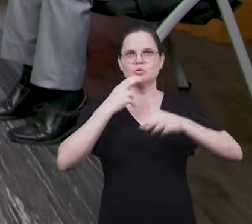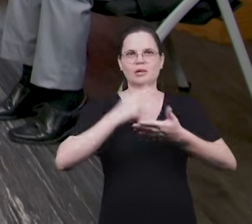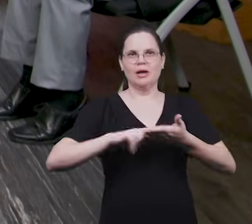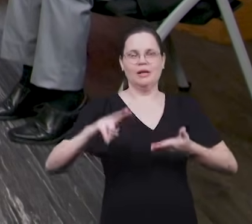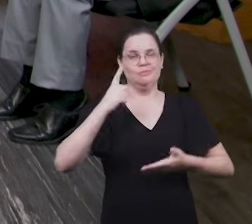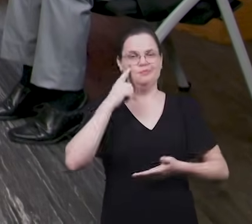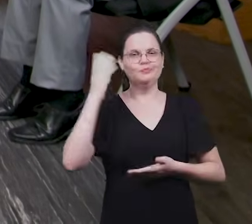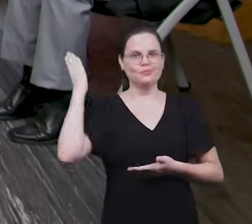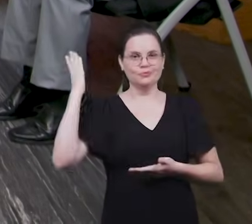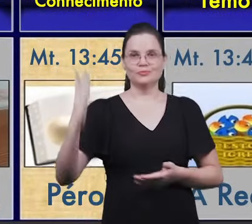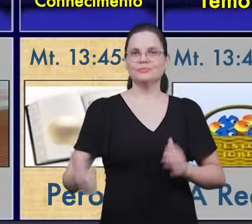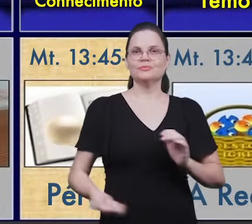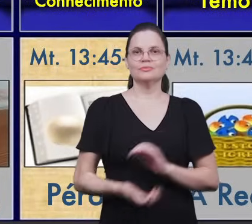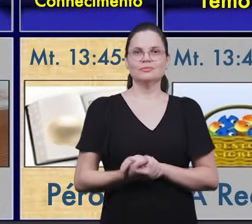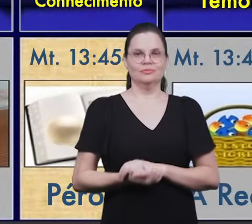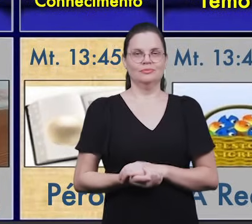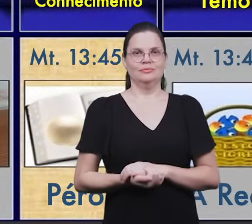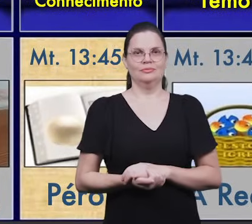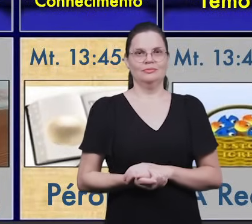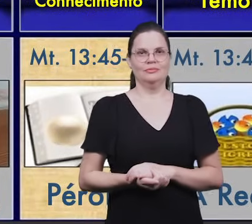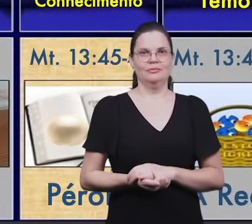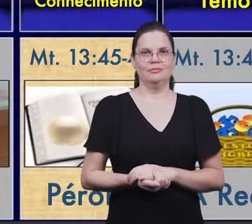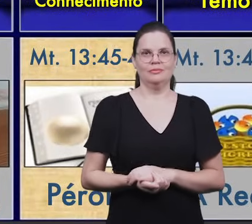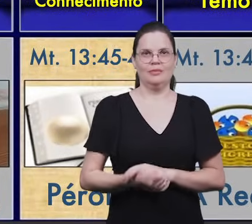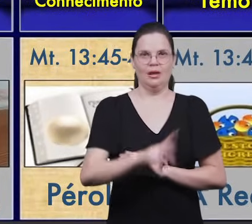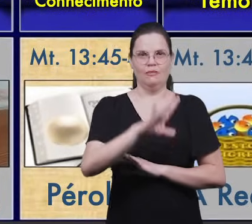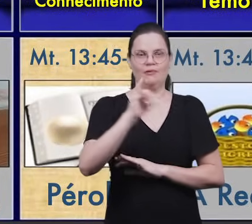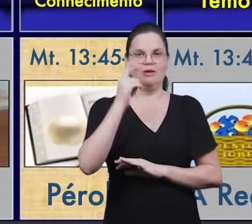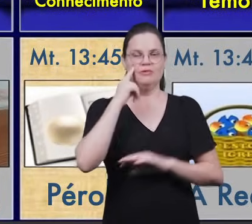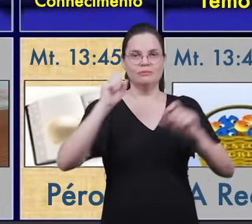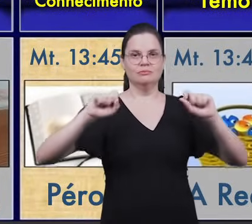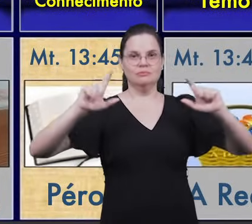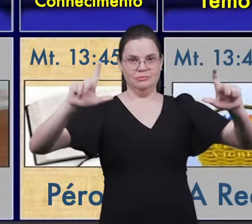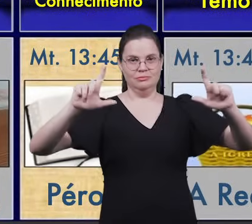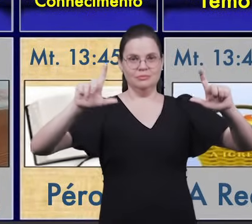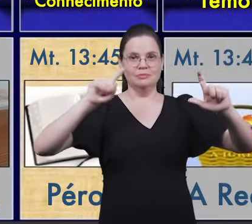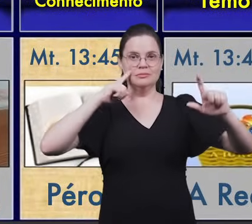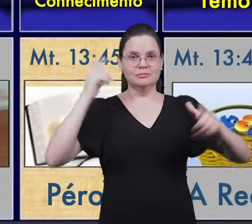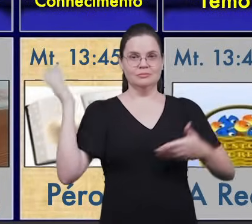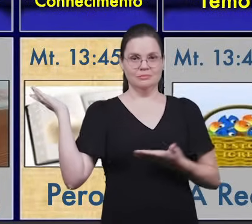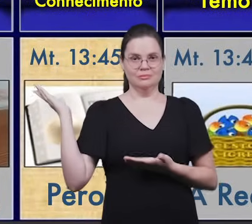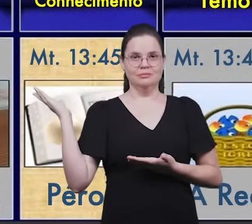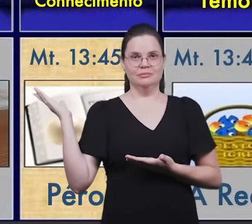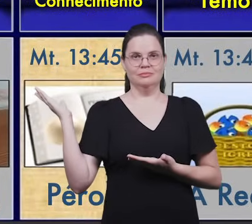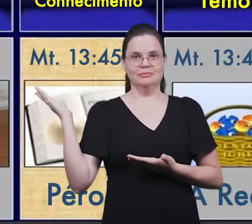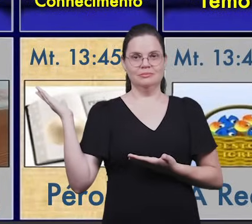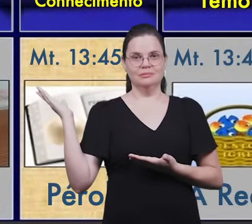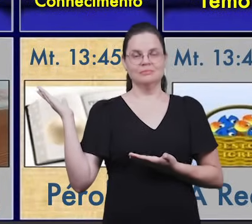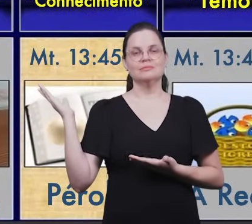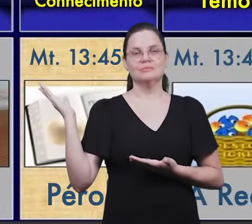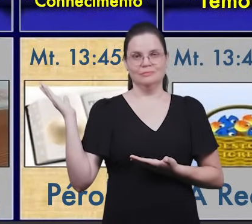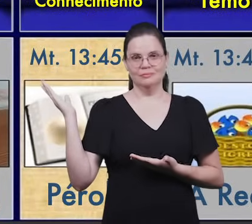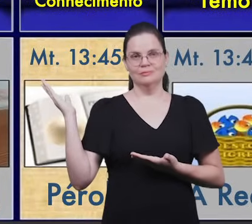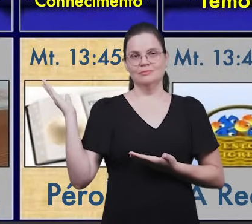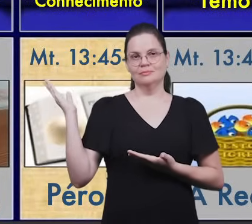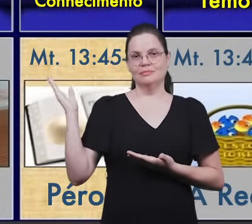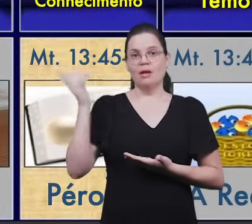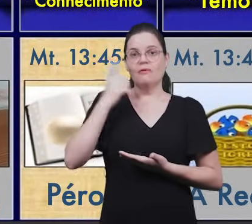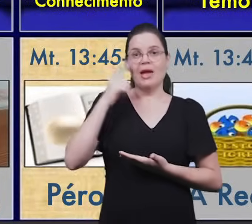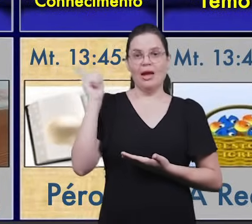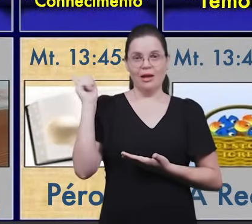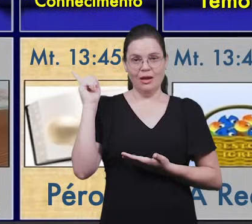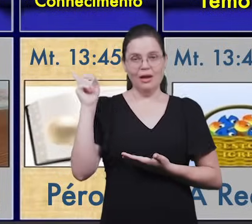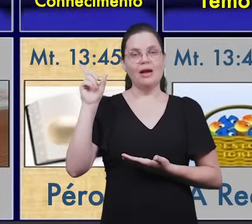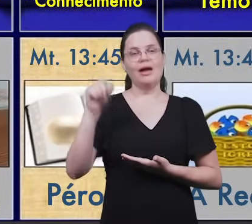você vai ver aqui esse gráfico, está aparecendo aqui atrás da gente, agora em tela cheia para você. E esse gráfico, ele é um